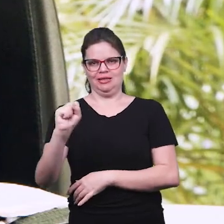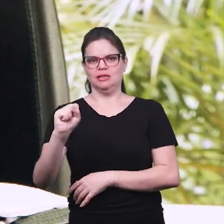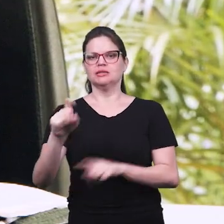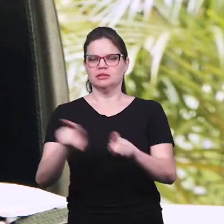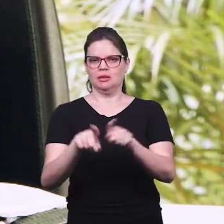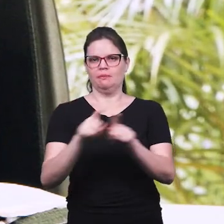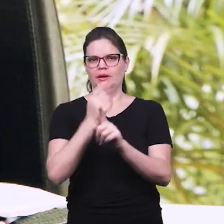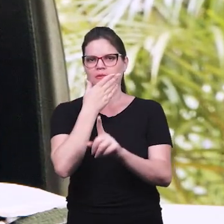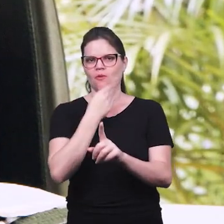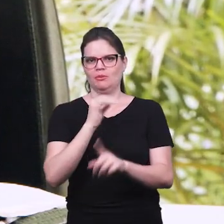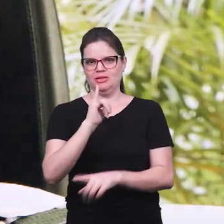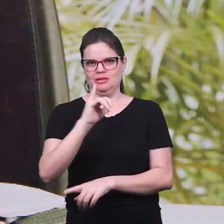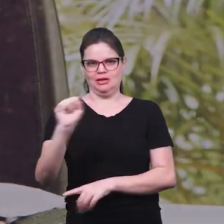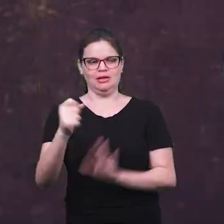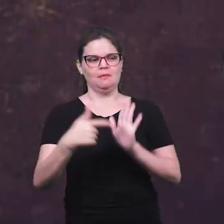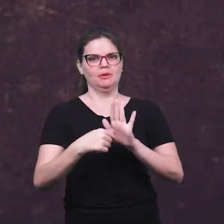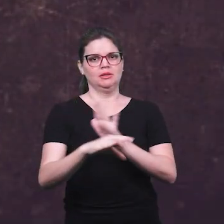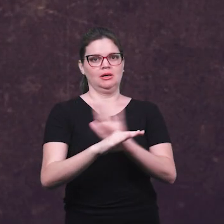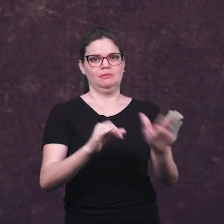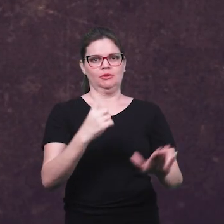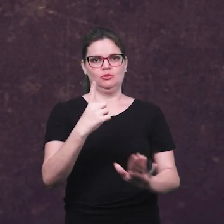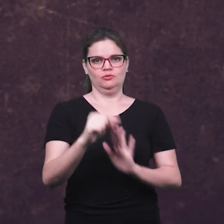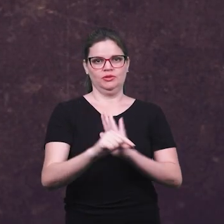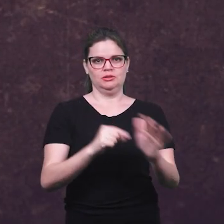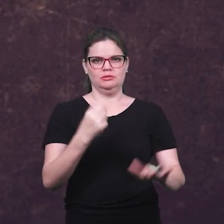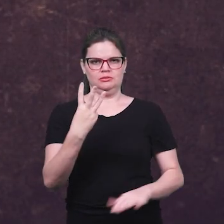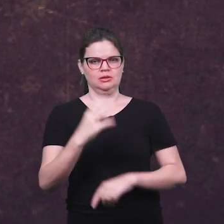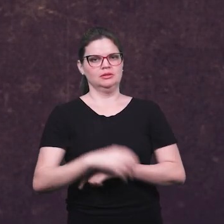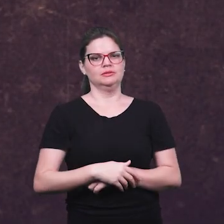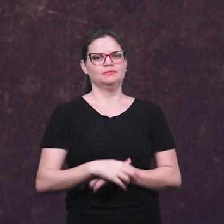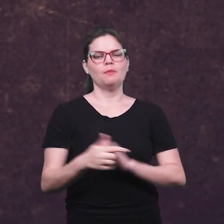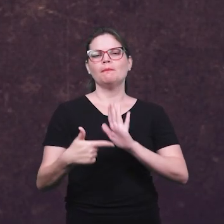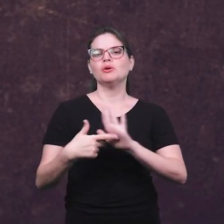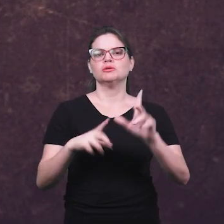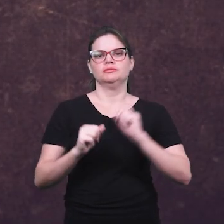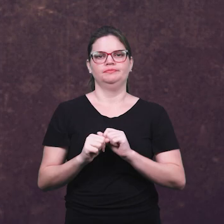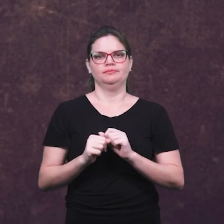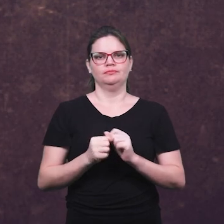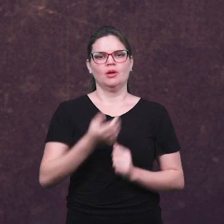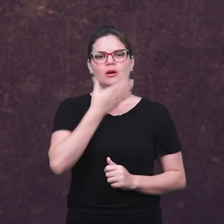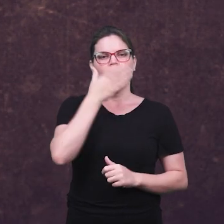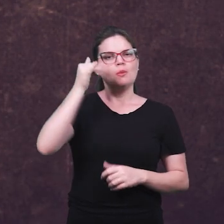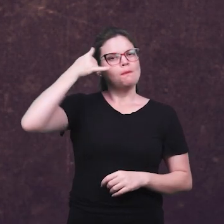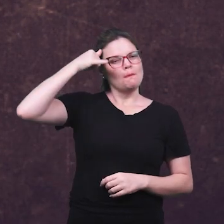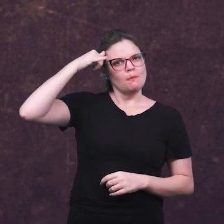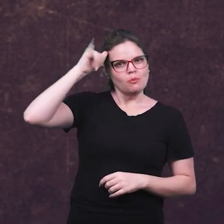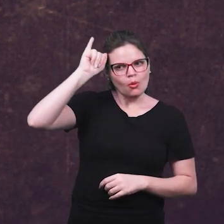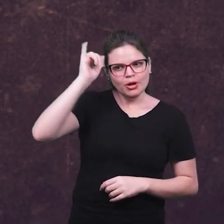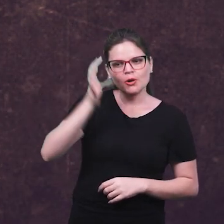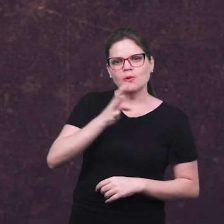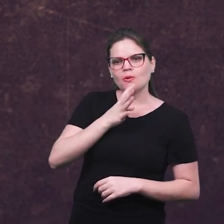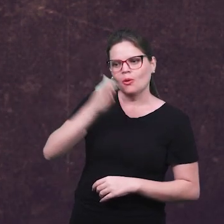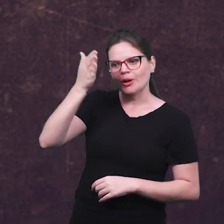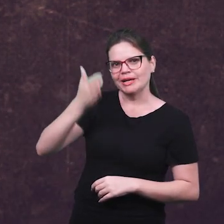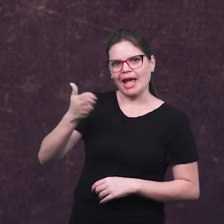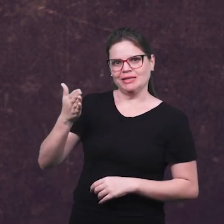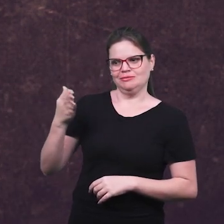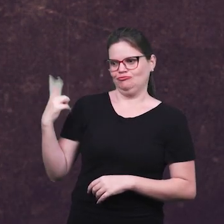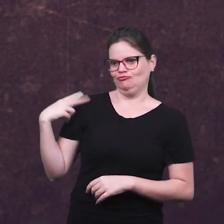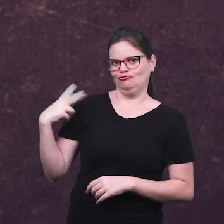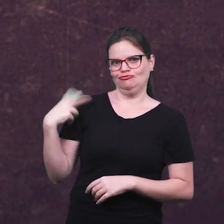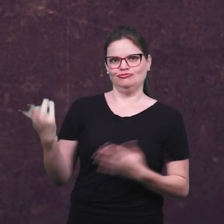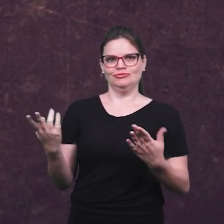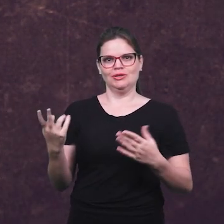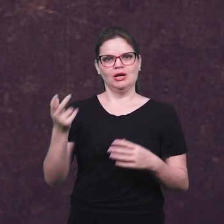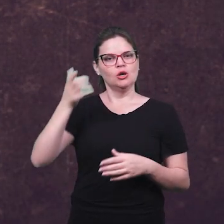Isaías 1,3 diz assim: o boi conhece o seu possuidor, o jumento a manjedoura do seu dono, mas Israel